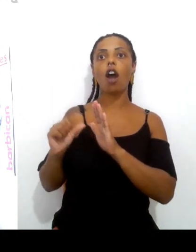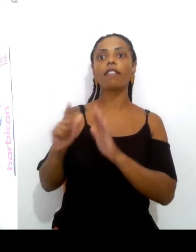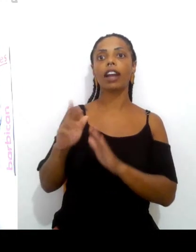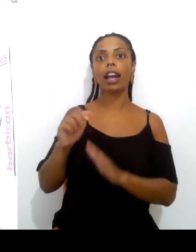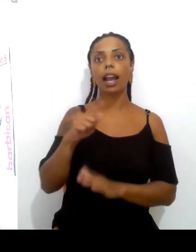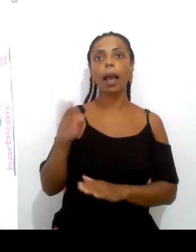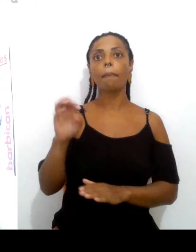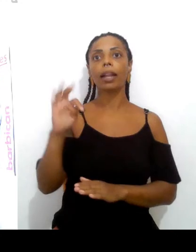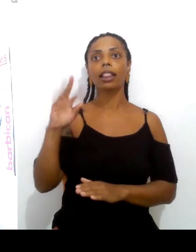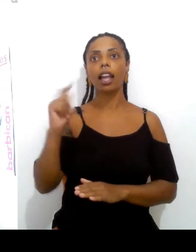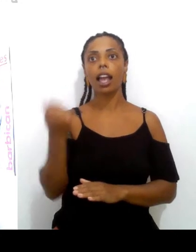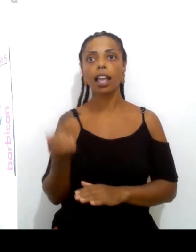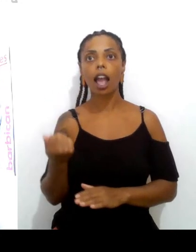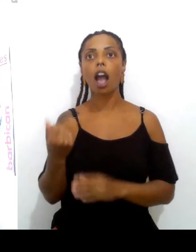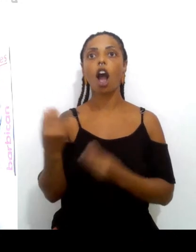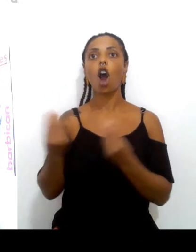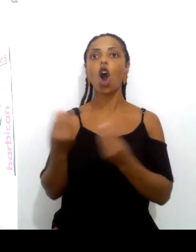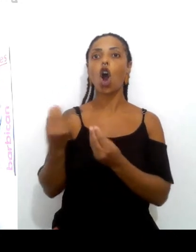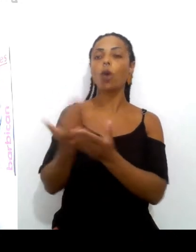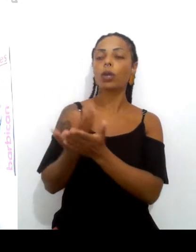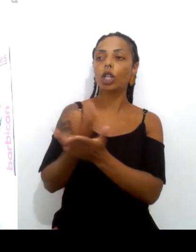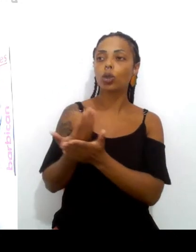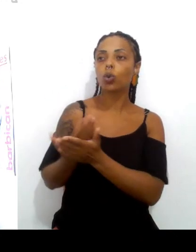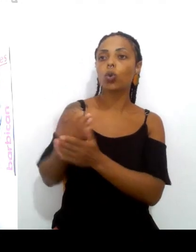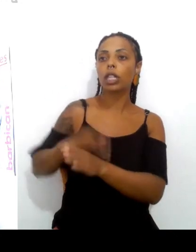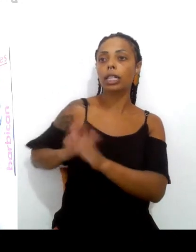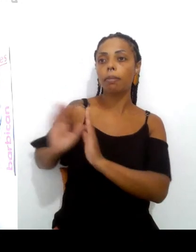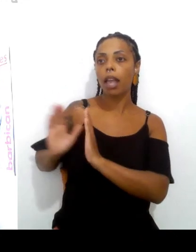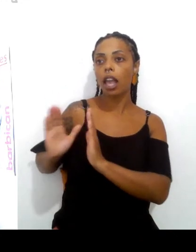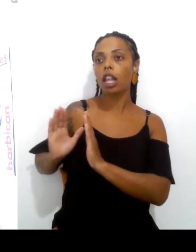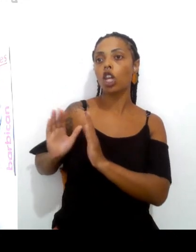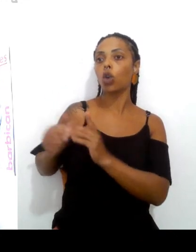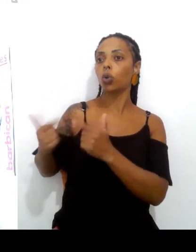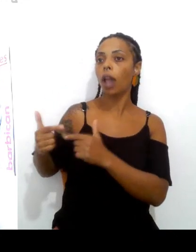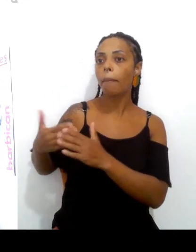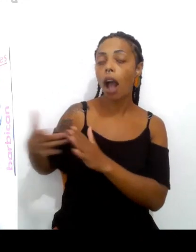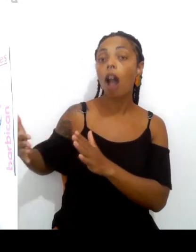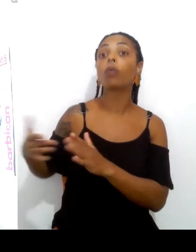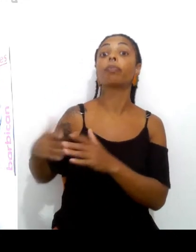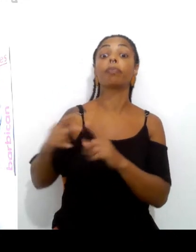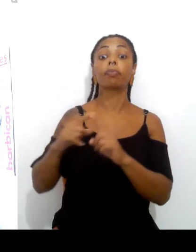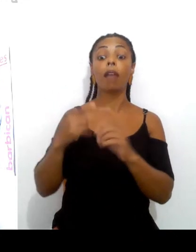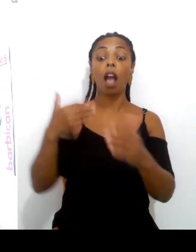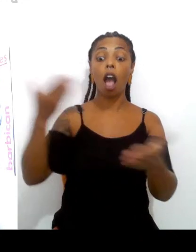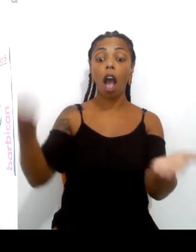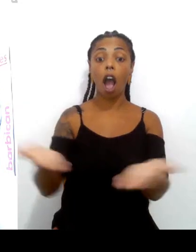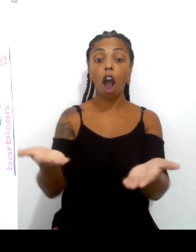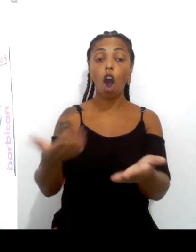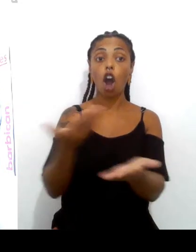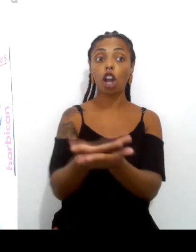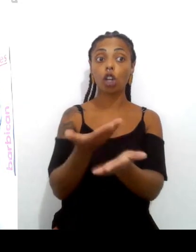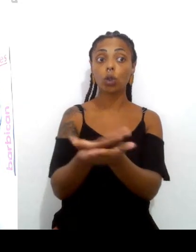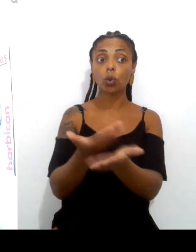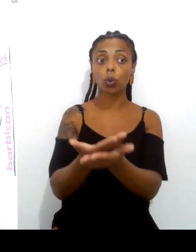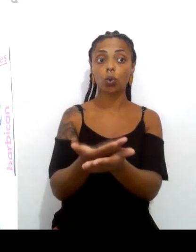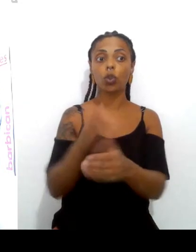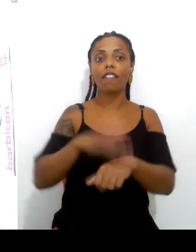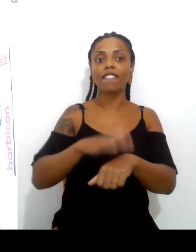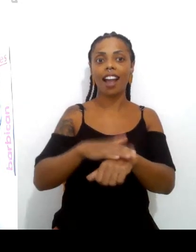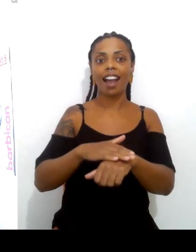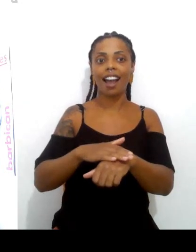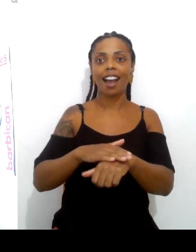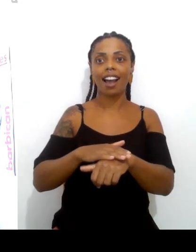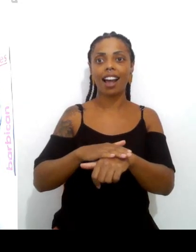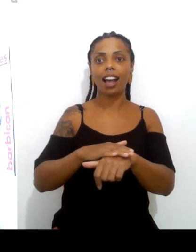os estudos que eram feitos na época e os estudos que são feitos atualmente no momento atual principalmente sobre a questão de